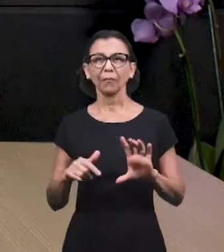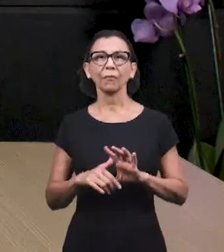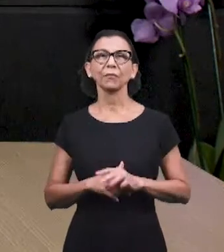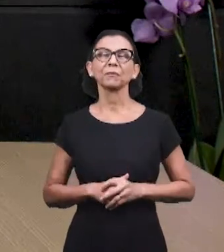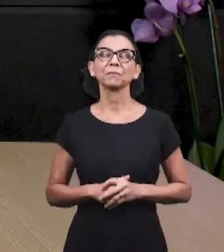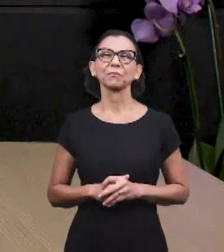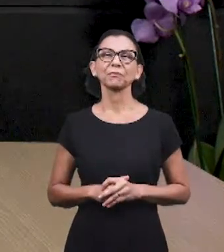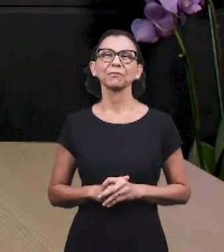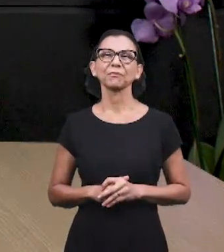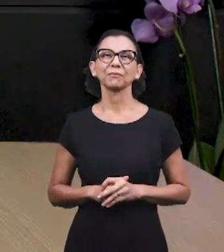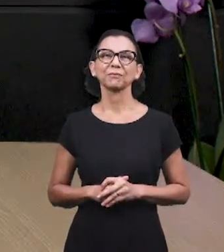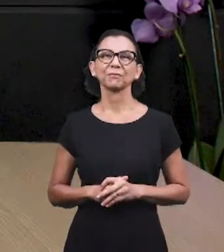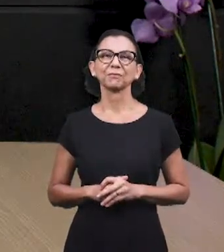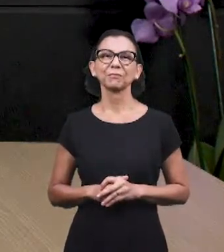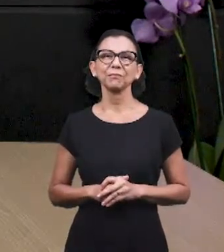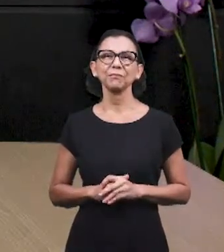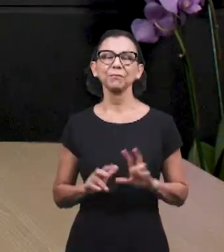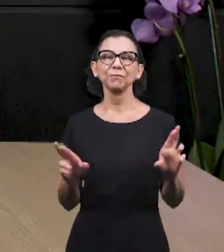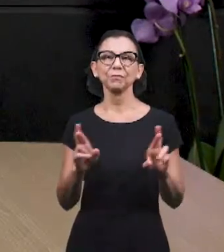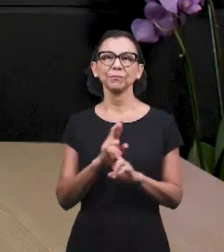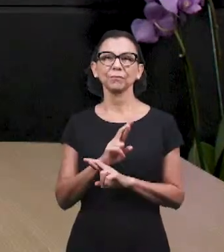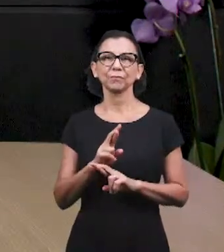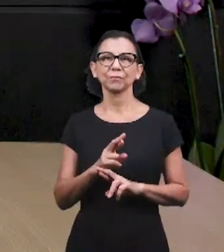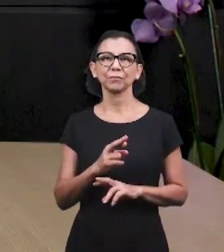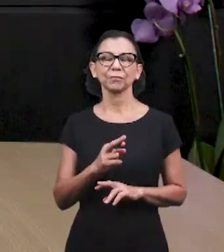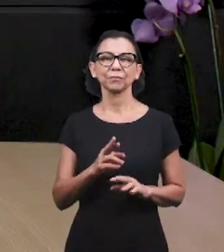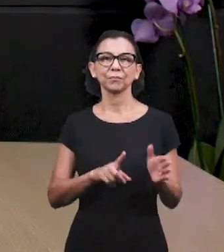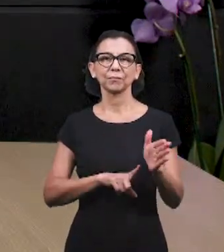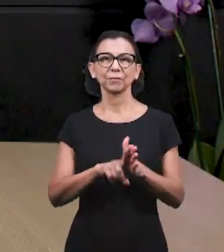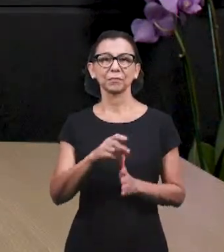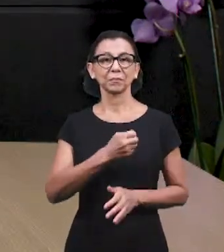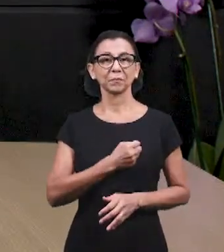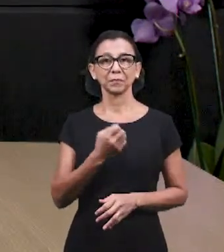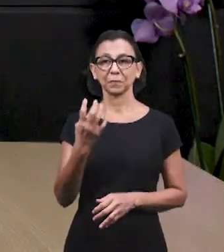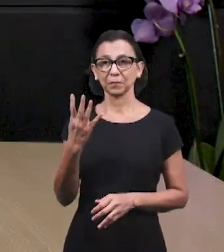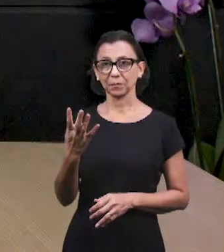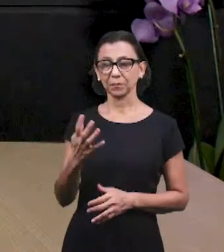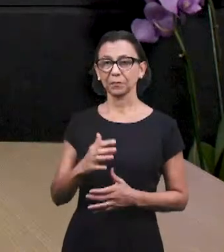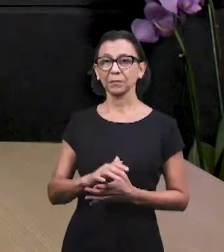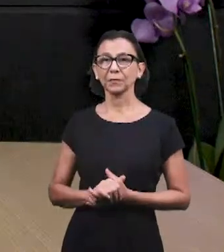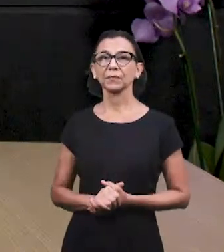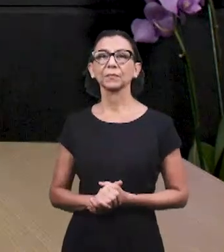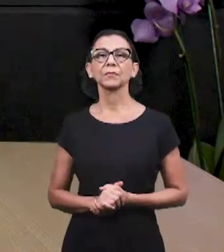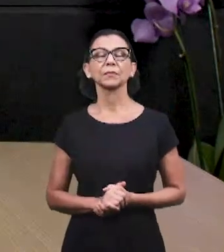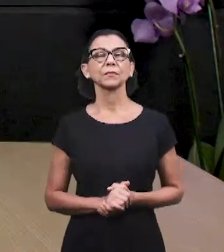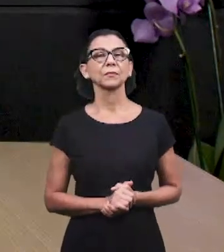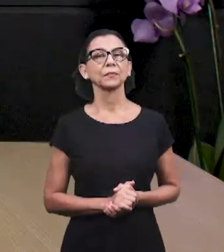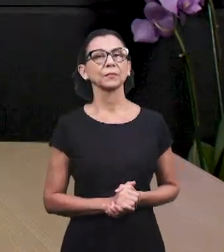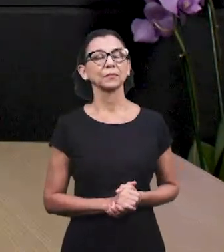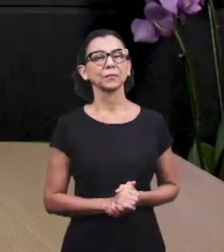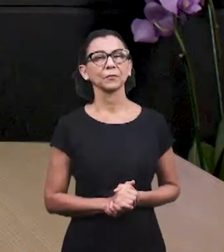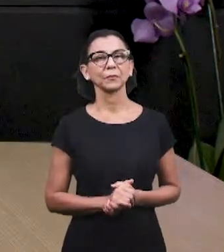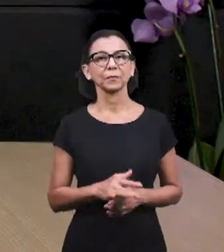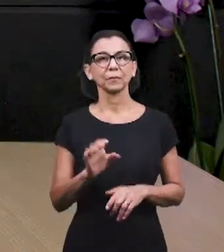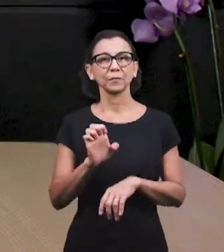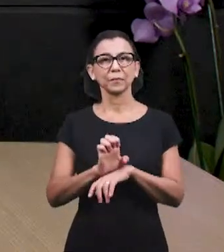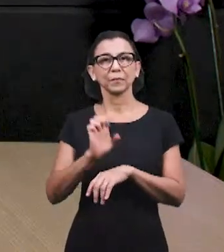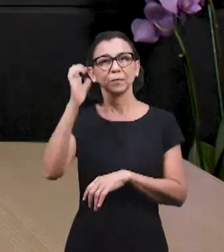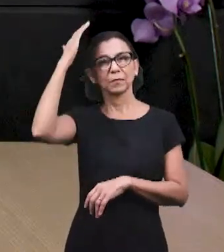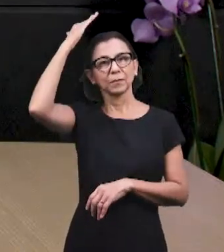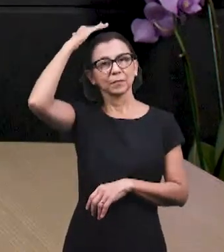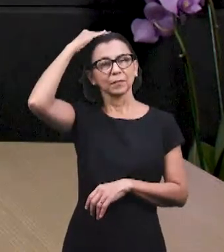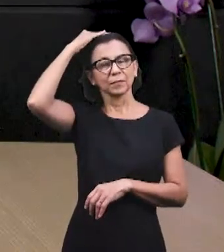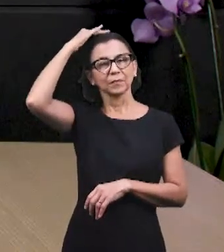escrita relacionada com esta pergunta número 4. E esta frase, ela veio do estado do Paraná. E quem escreveu foi o nosso